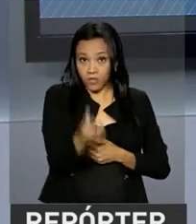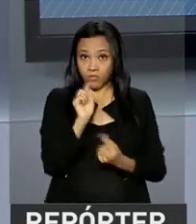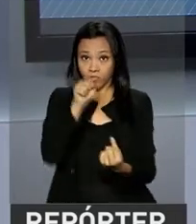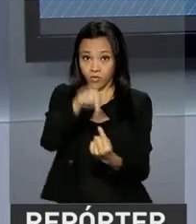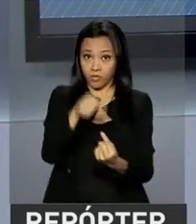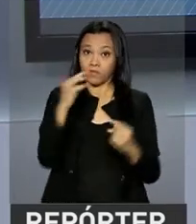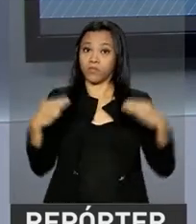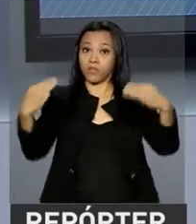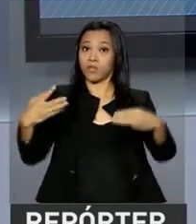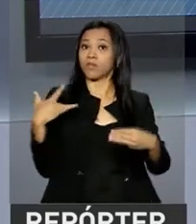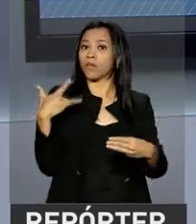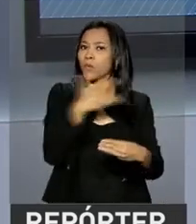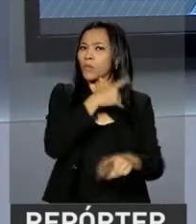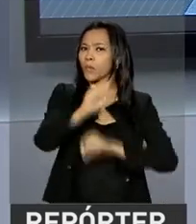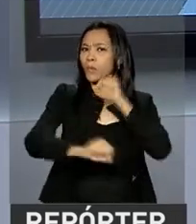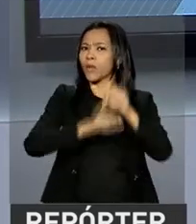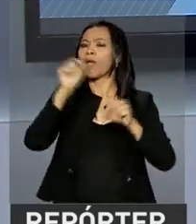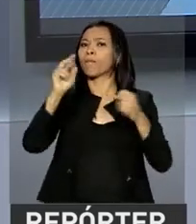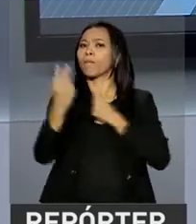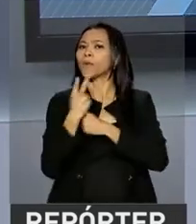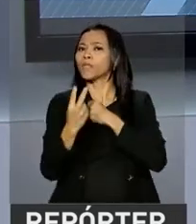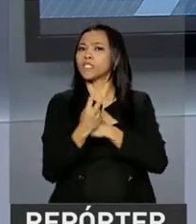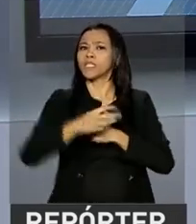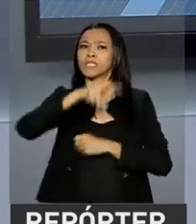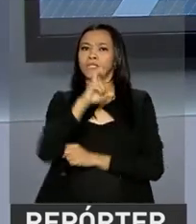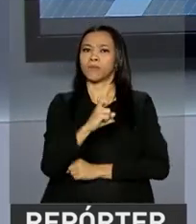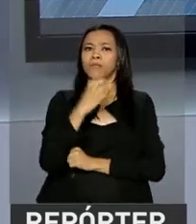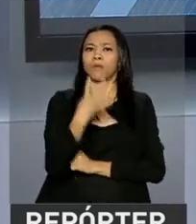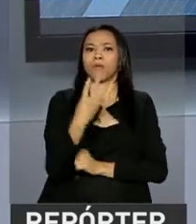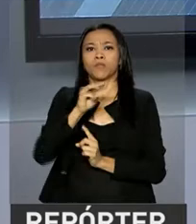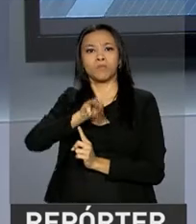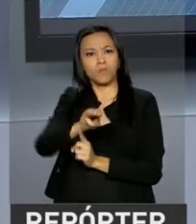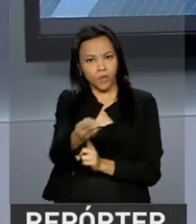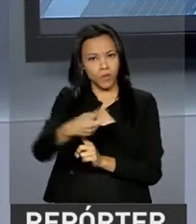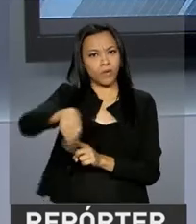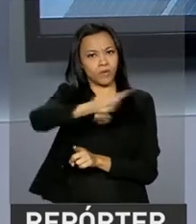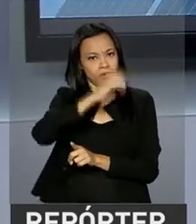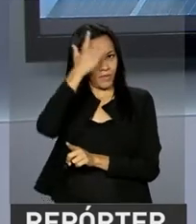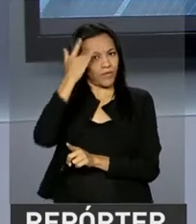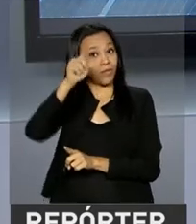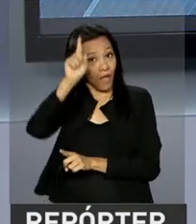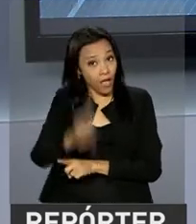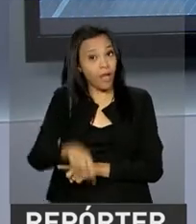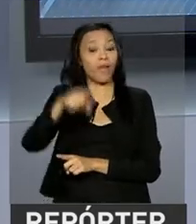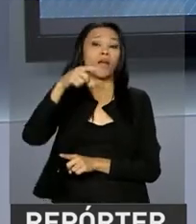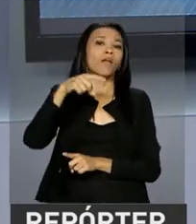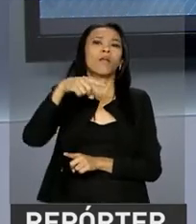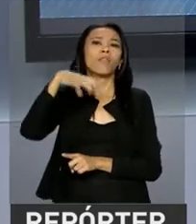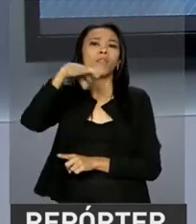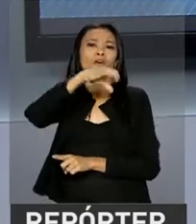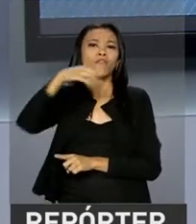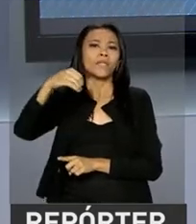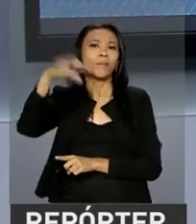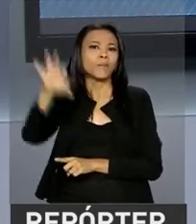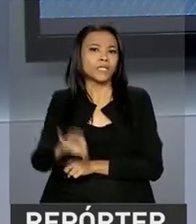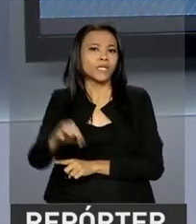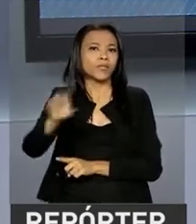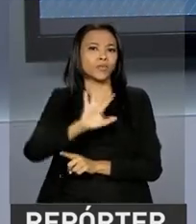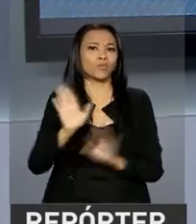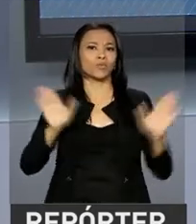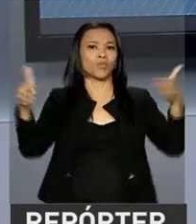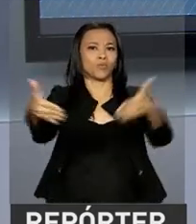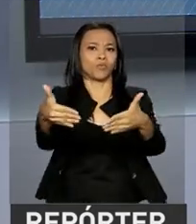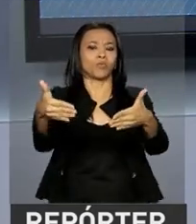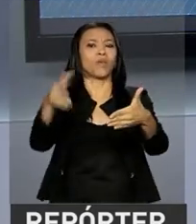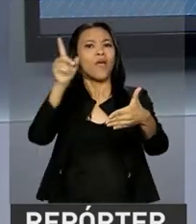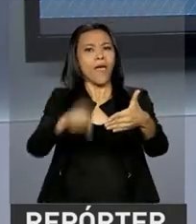saúde é imunizar cerca de 54 milhões de pessoas são 90% do público alvo formado por